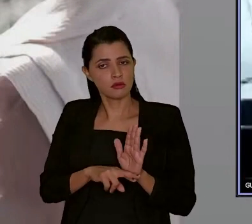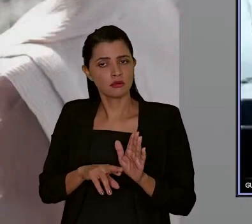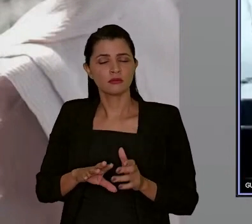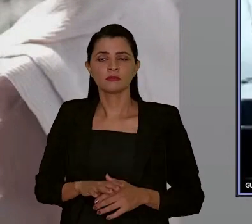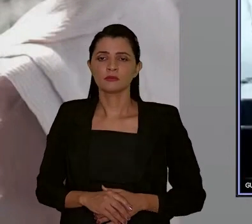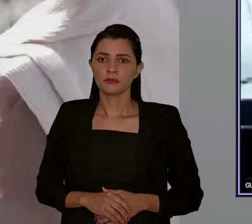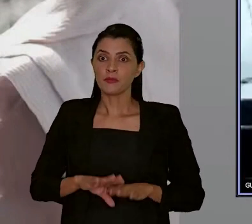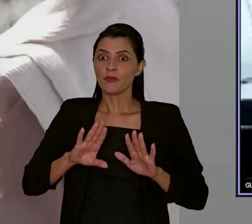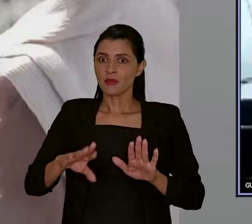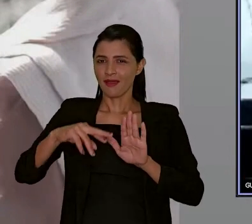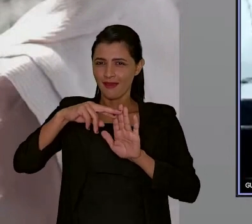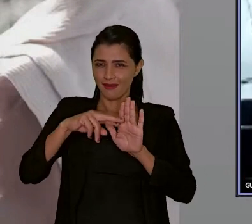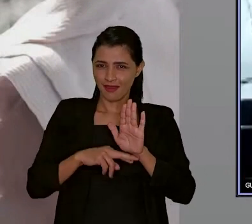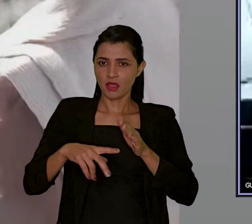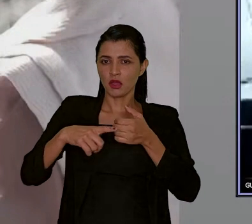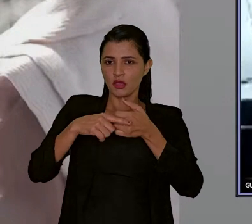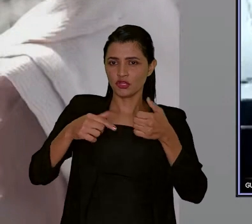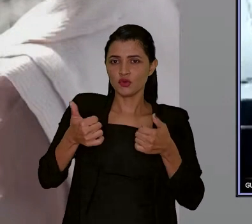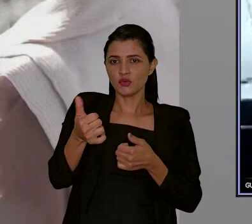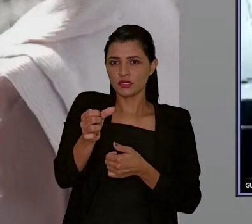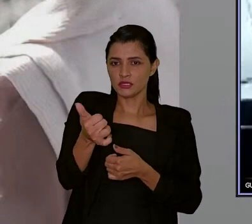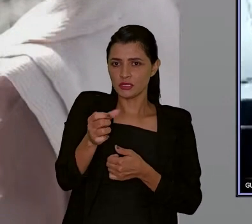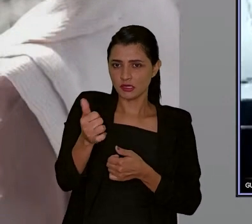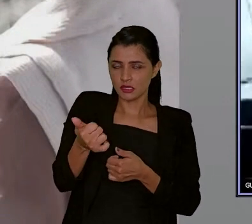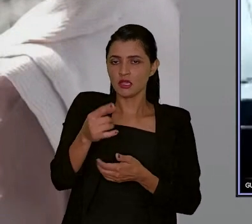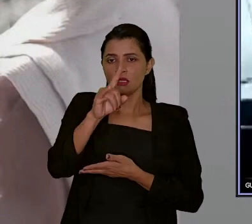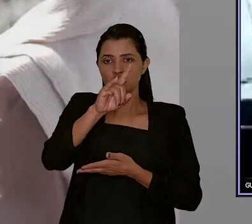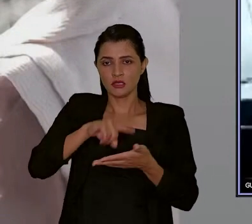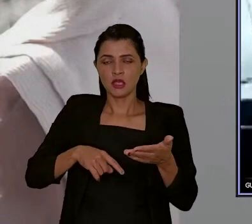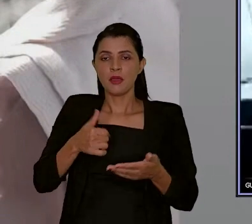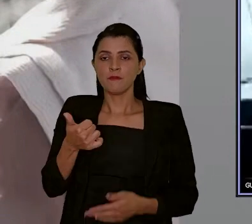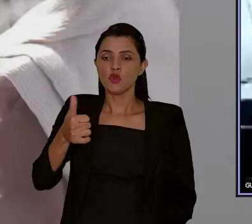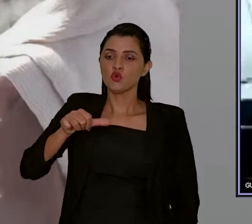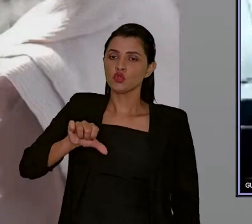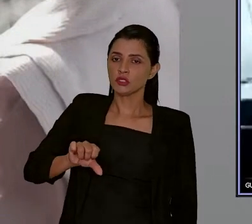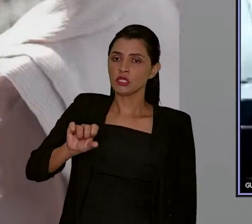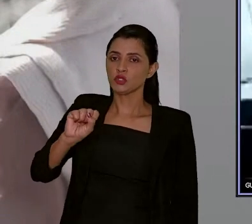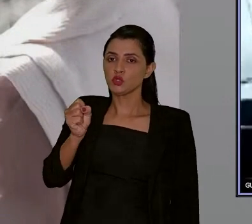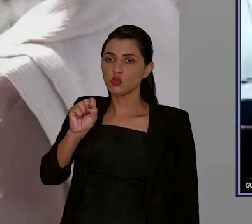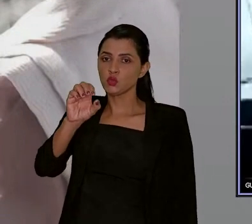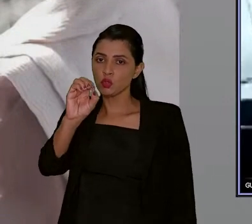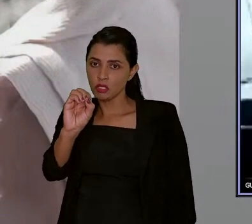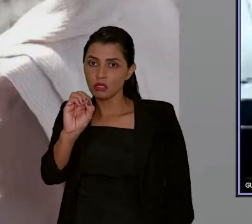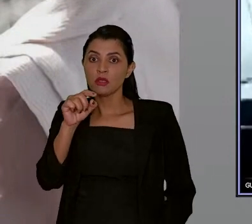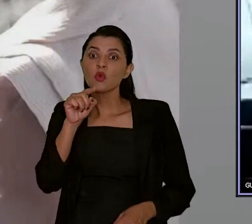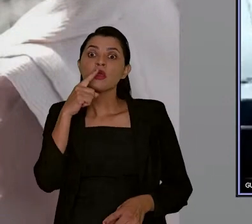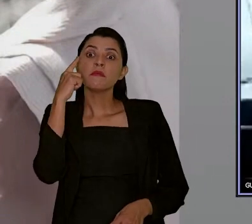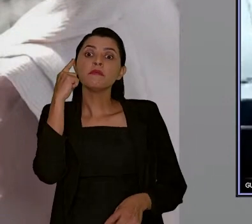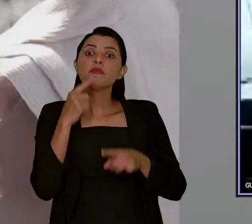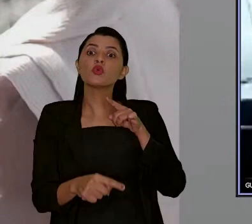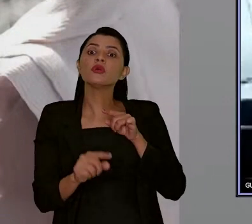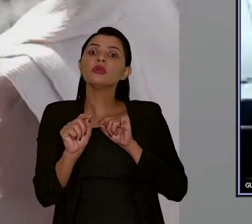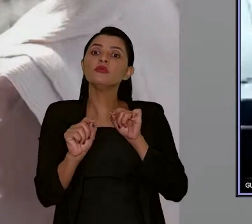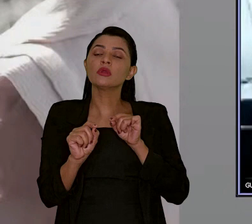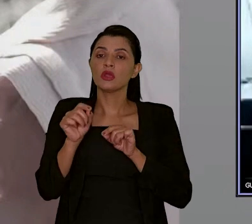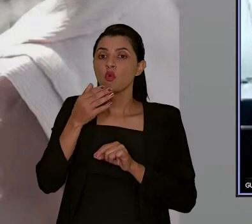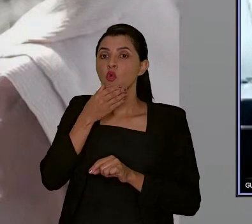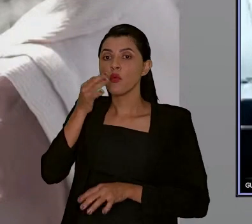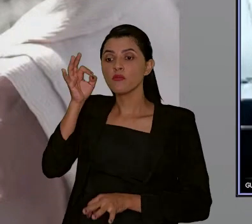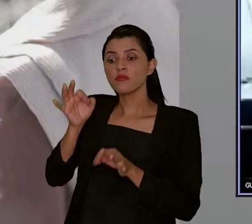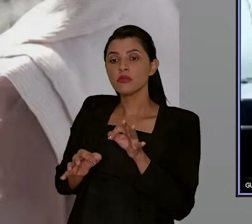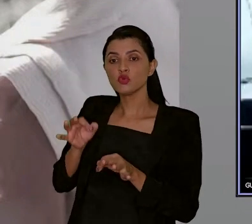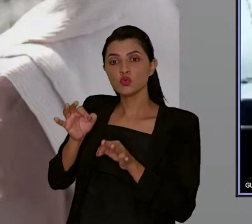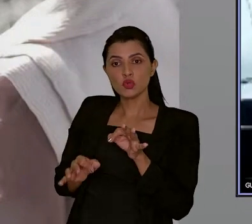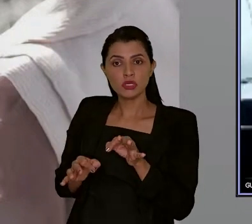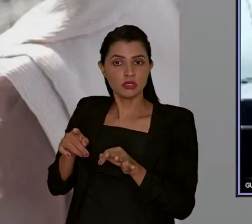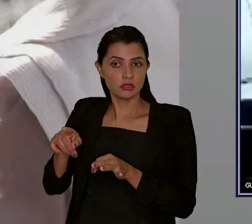artigo 16 da Convenção de 1980, que proíbe que o juiz do Estado